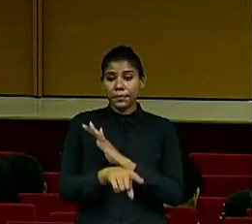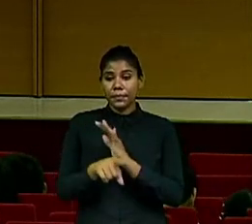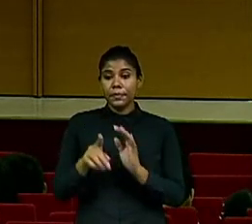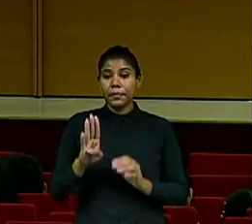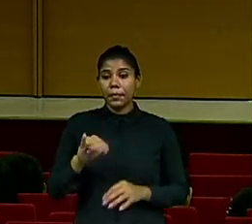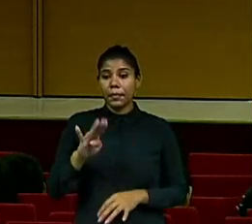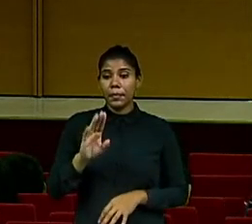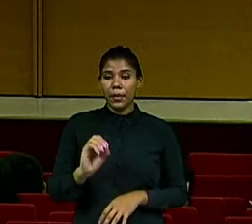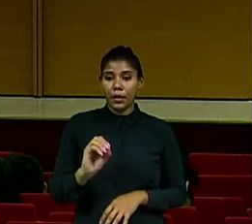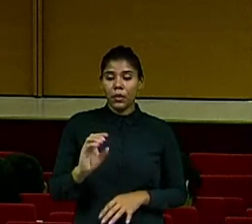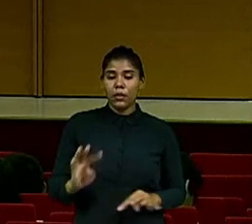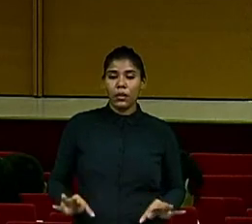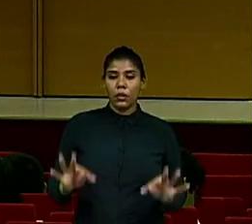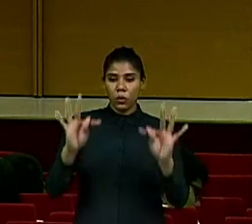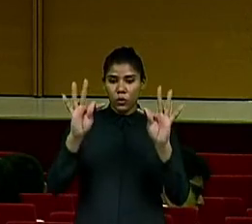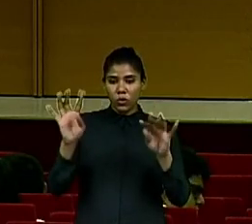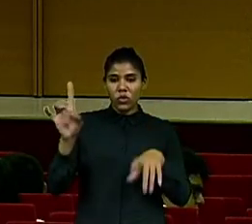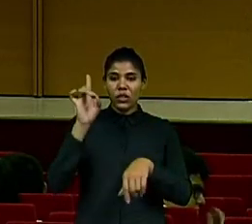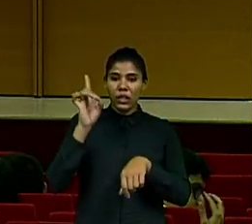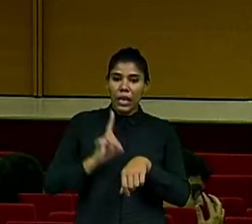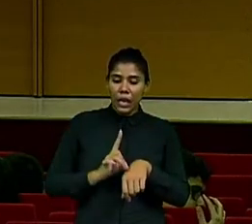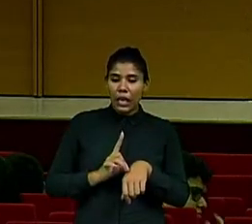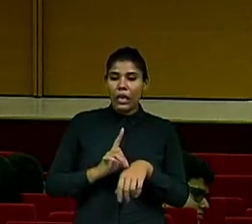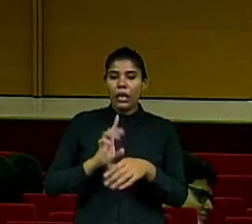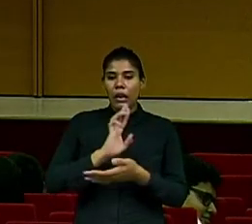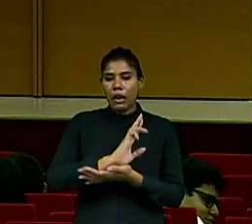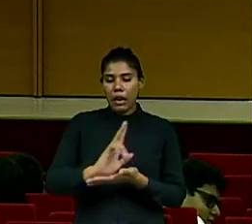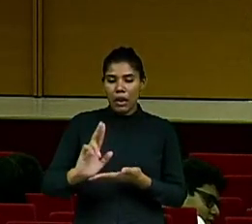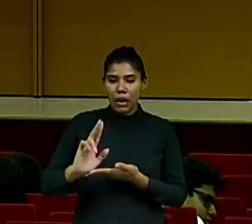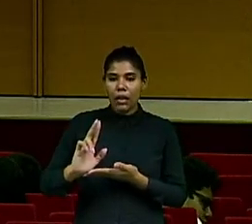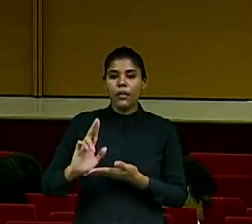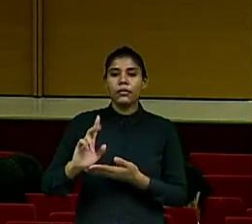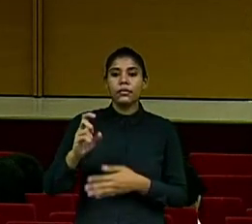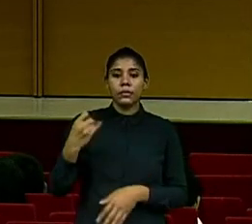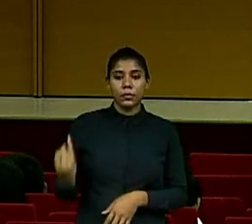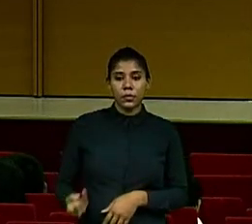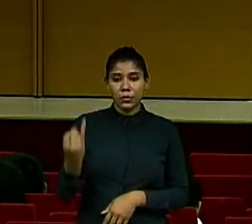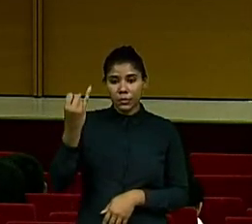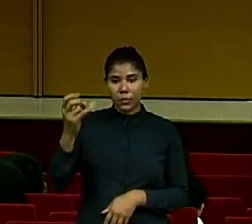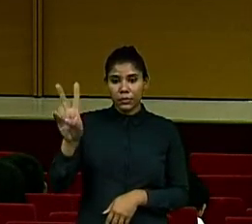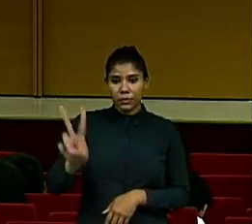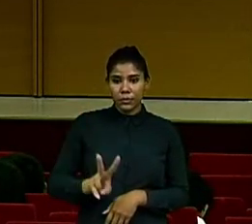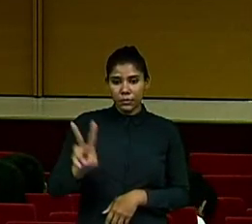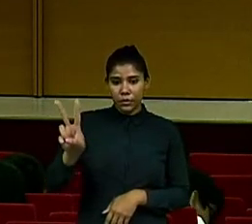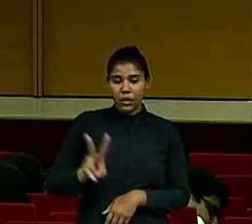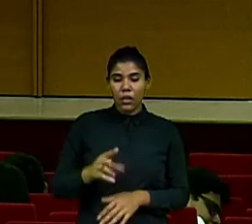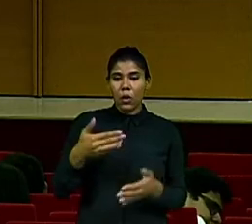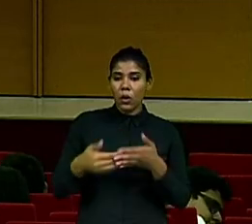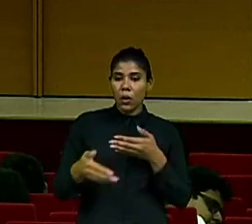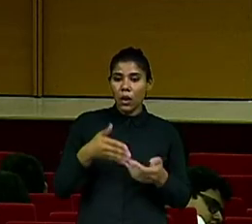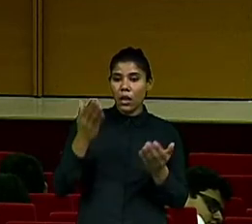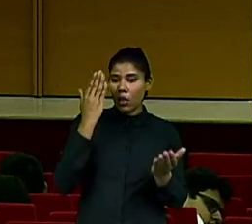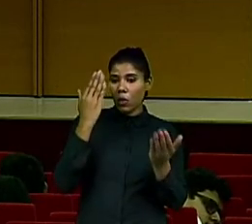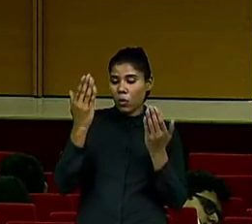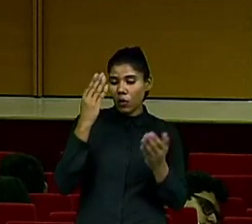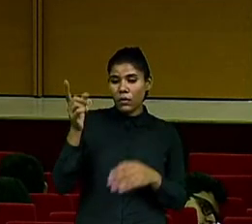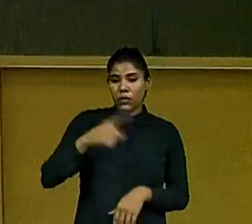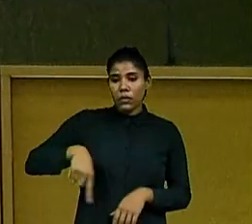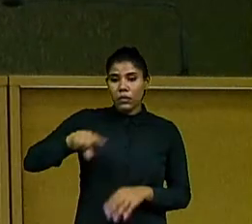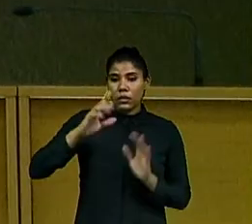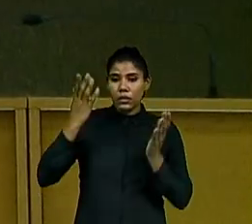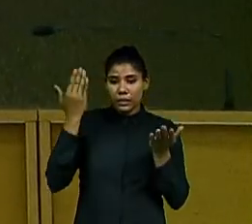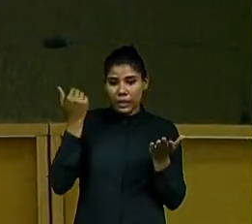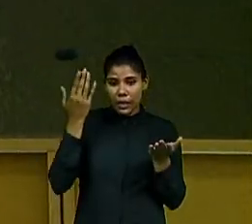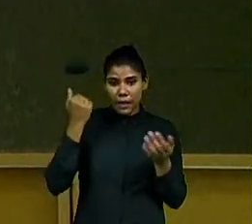Falamos também de dengue de outras coisas aqui que são temas importantes para o vestibular qualquer coisa sabe onde me encontrar por mais que dificilmente